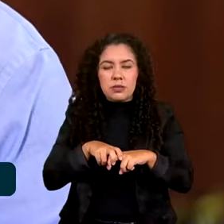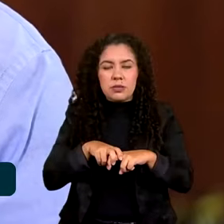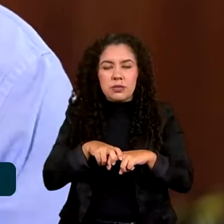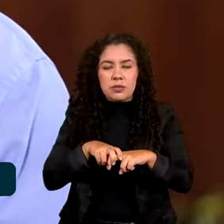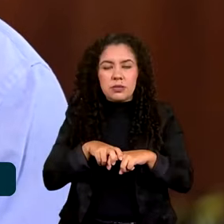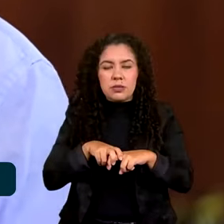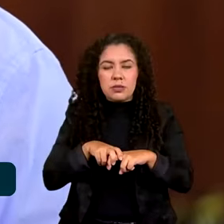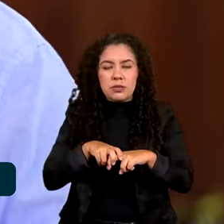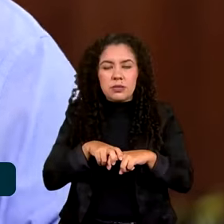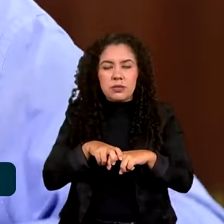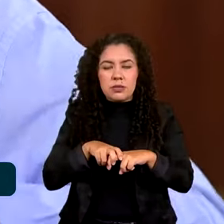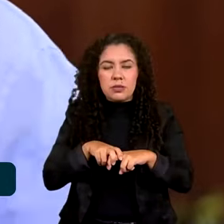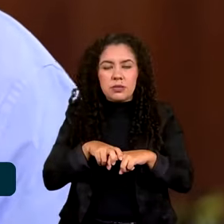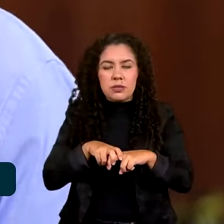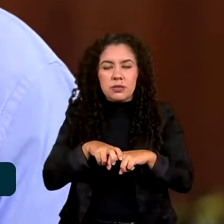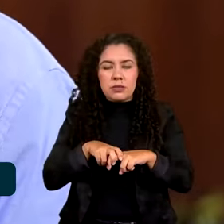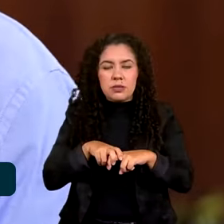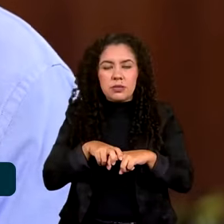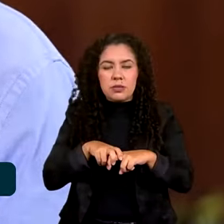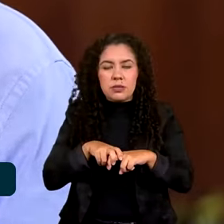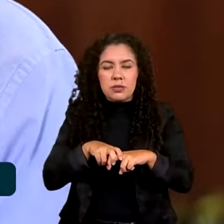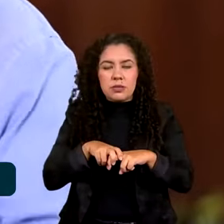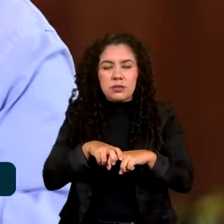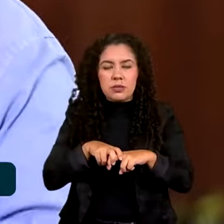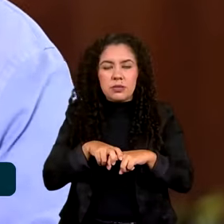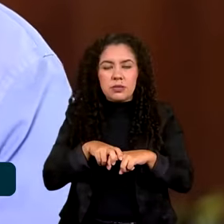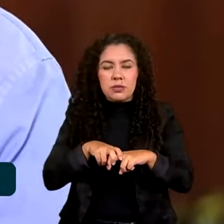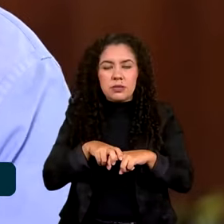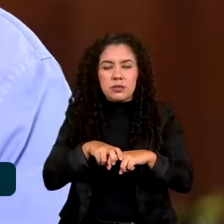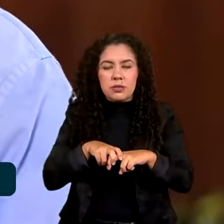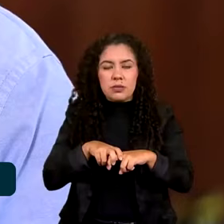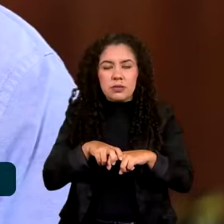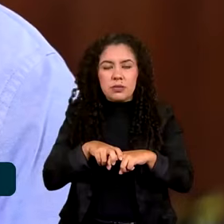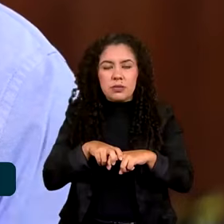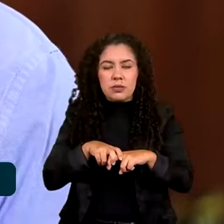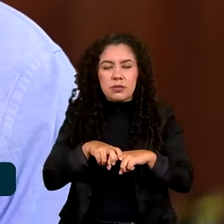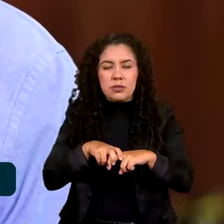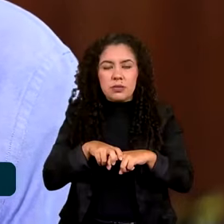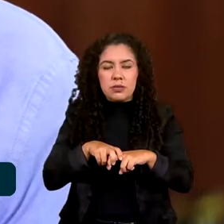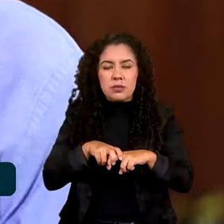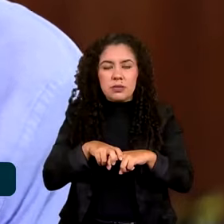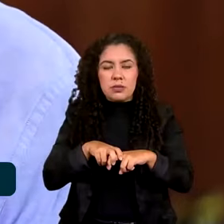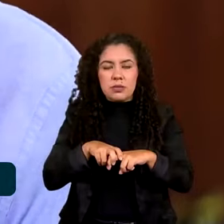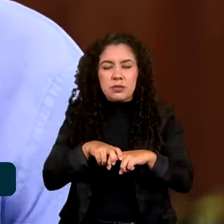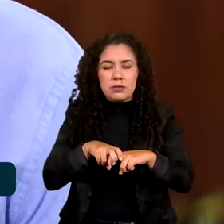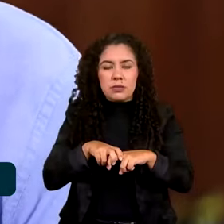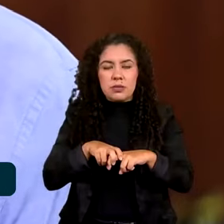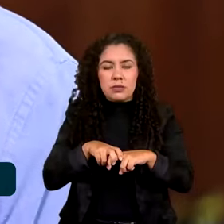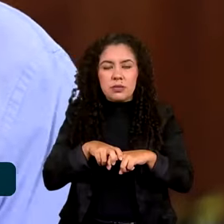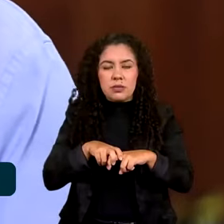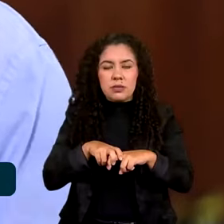mercado. O SUS será um grande comprador dessa indústria da saúde, na hora que ela começar a produzir máquinas, na hora